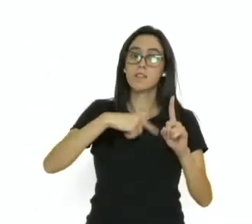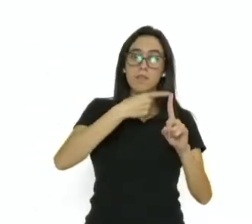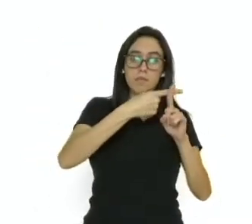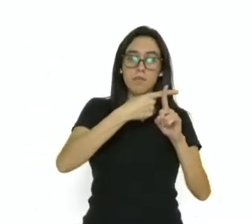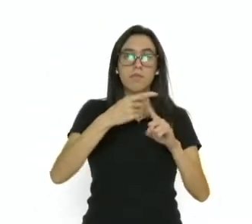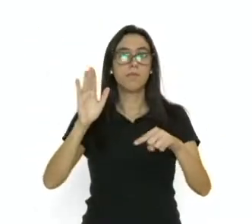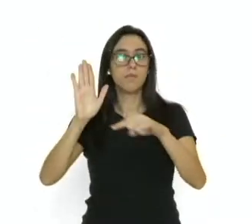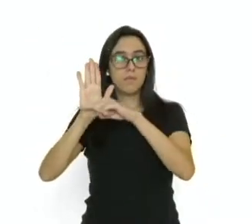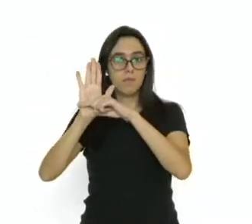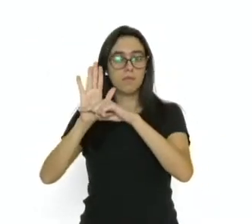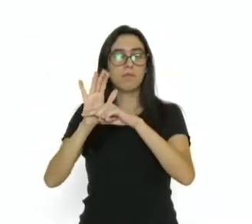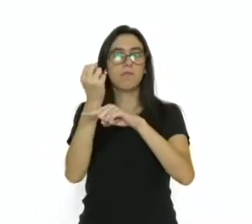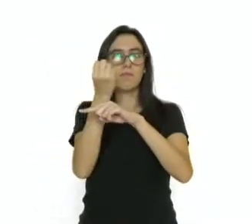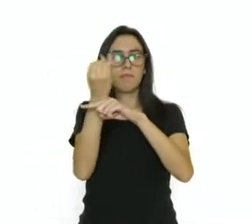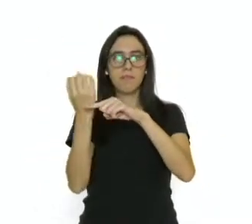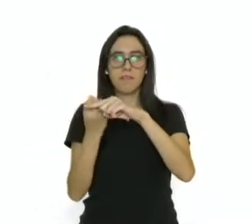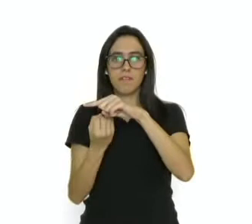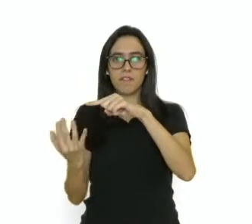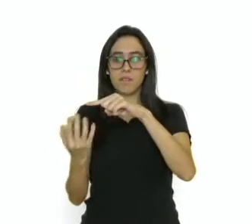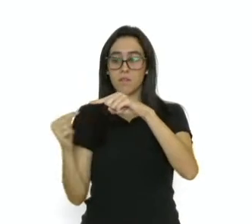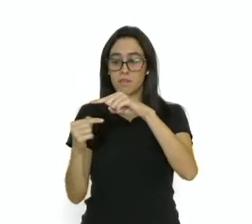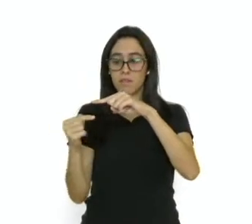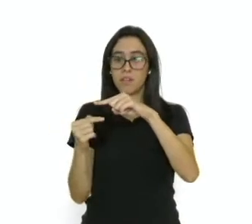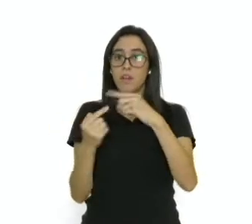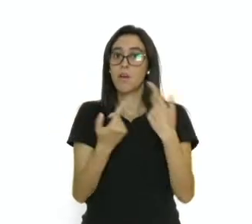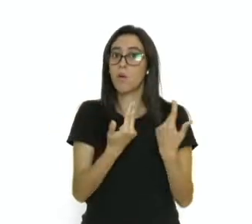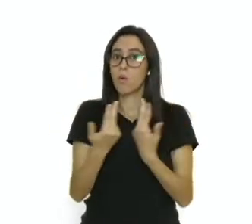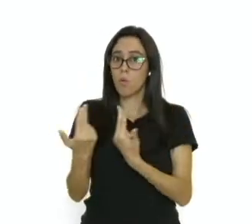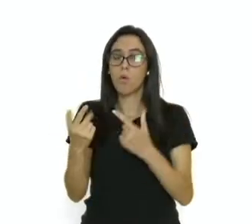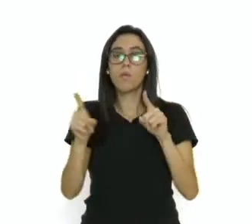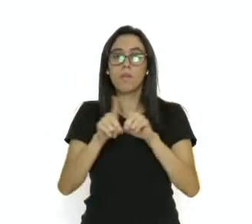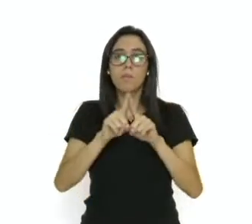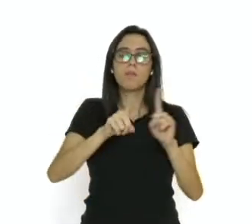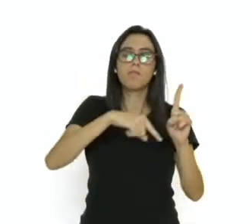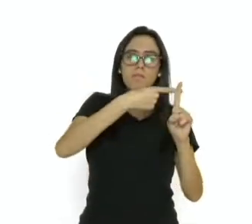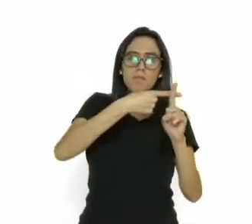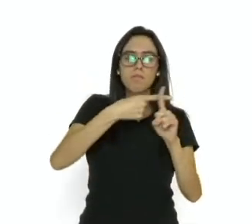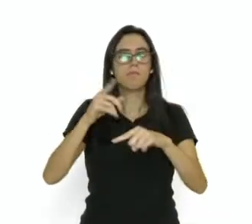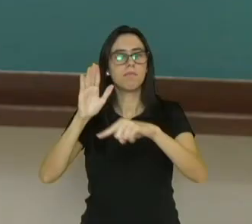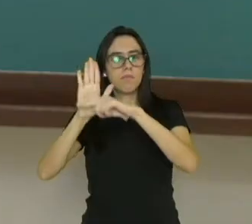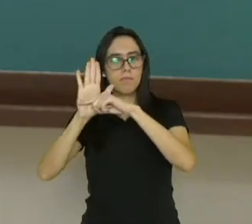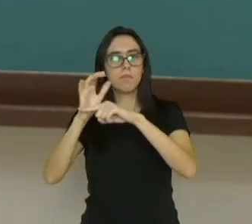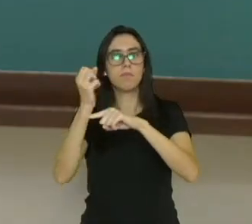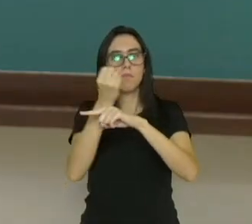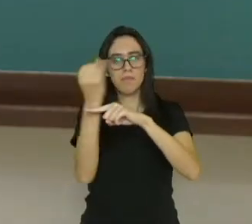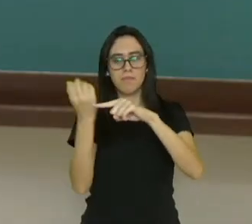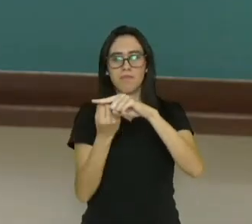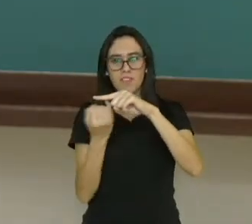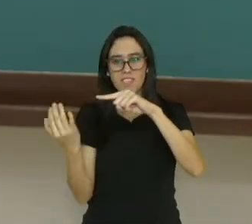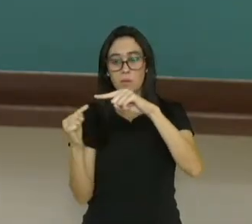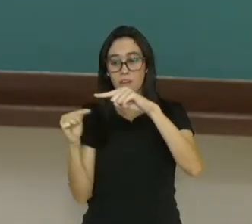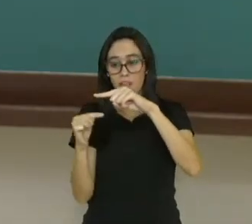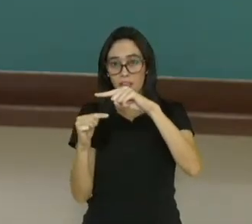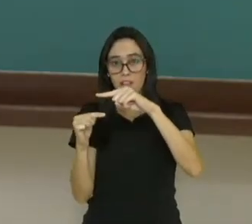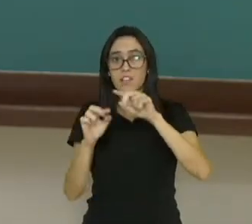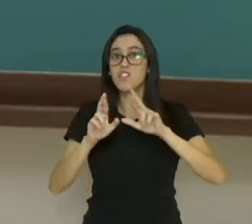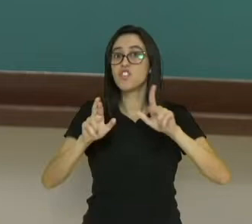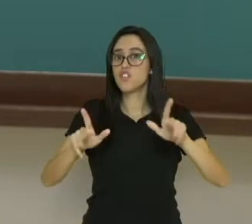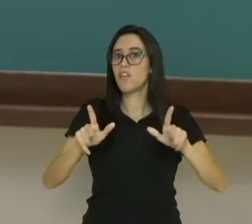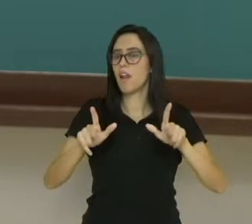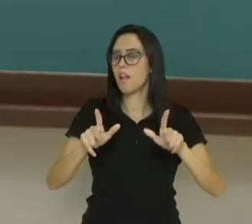de mesmo denominador e adicionar e subtrair frações de denominadores diferentes. Então, o nosso